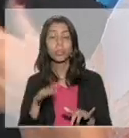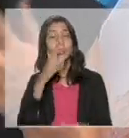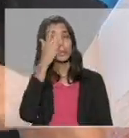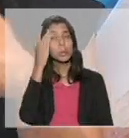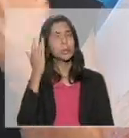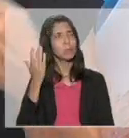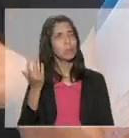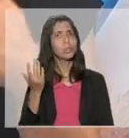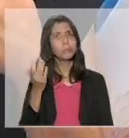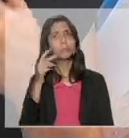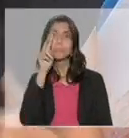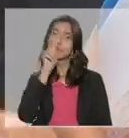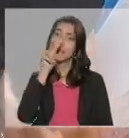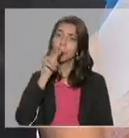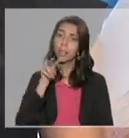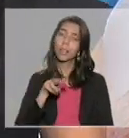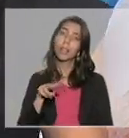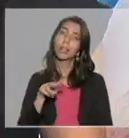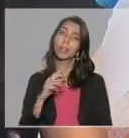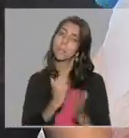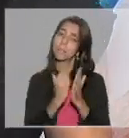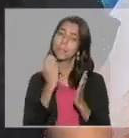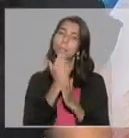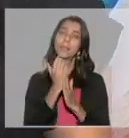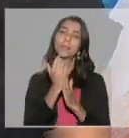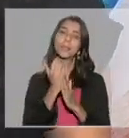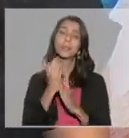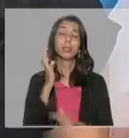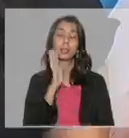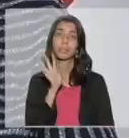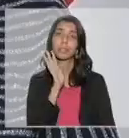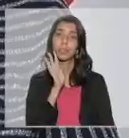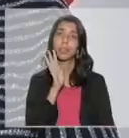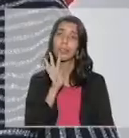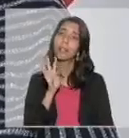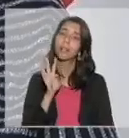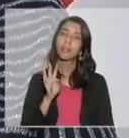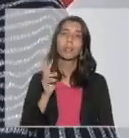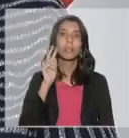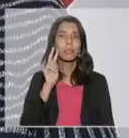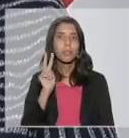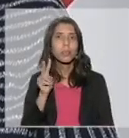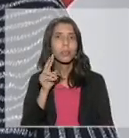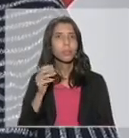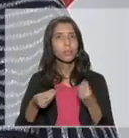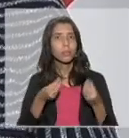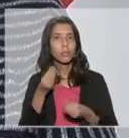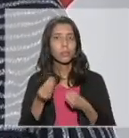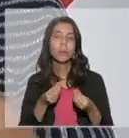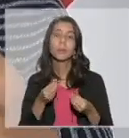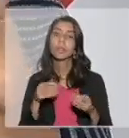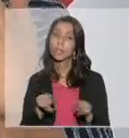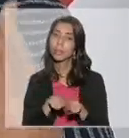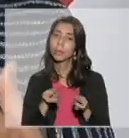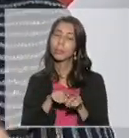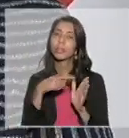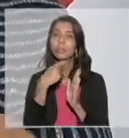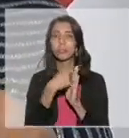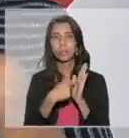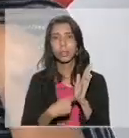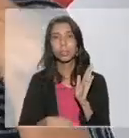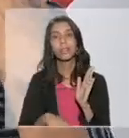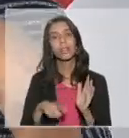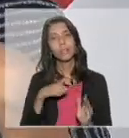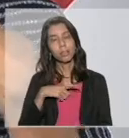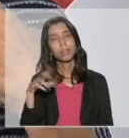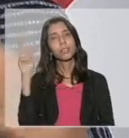colocou, e aí as pessoas se pegam lendo mais. E caramba, e tendo que escrever, né, Dani? Isso, e aí elas têm que escrever.